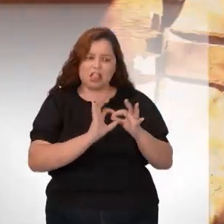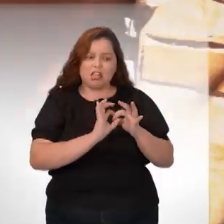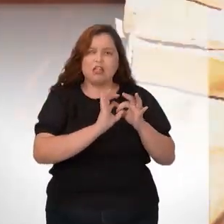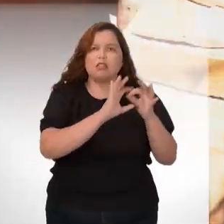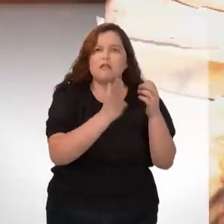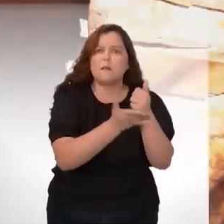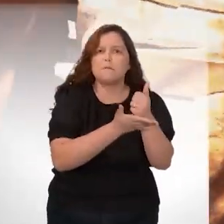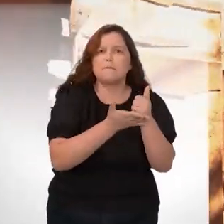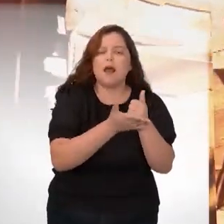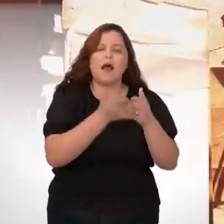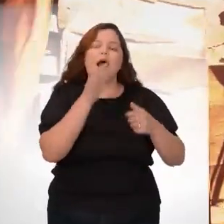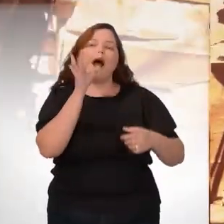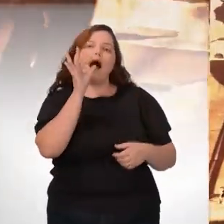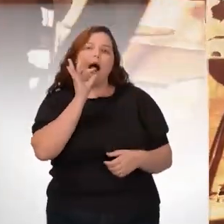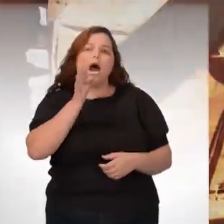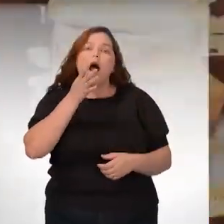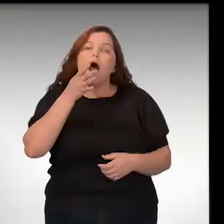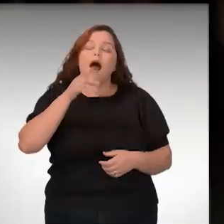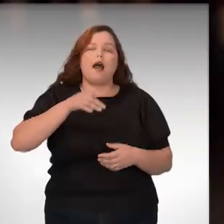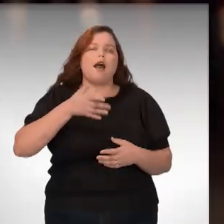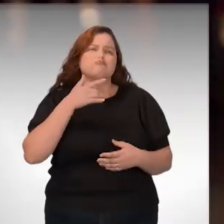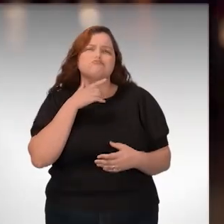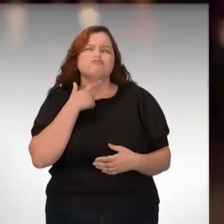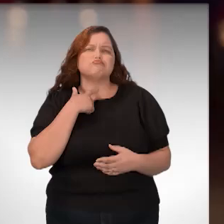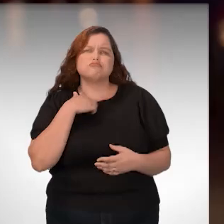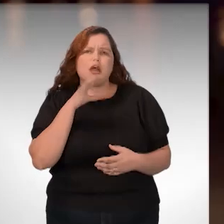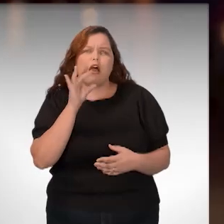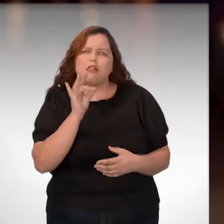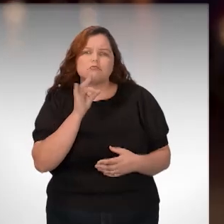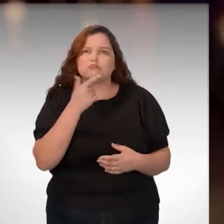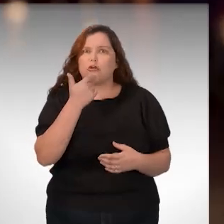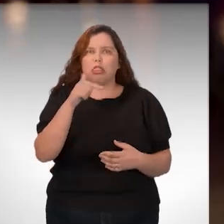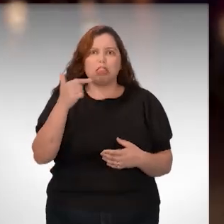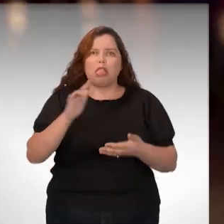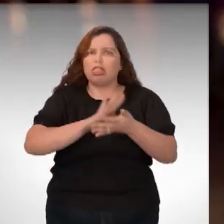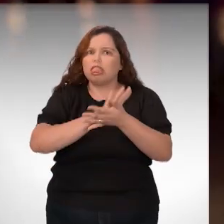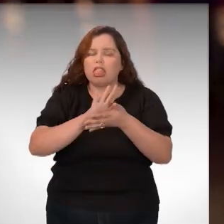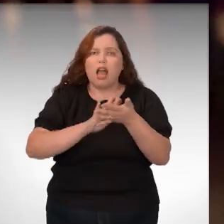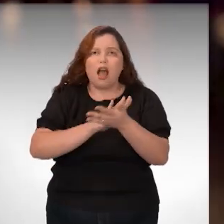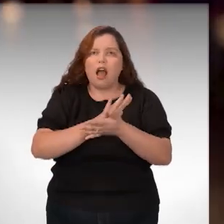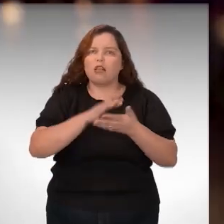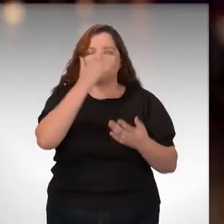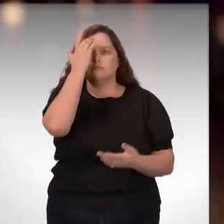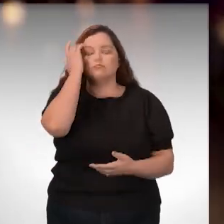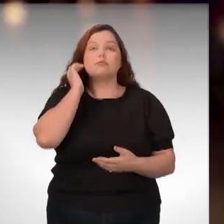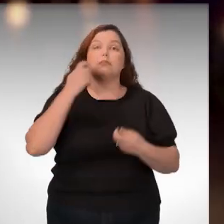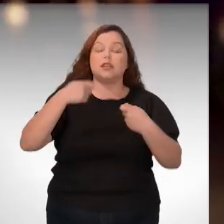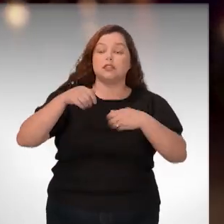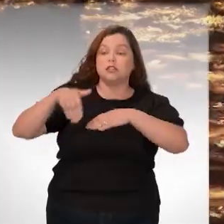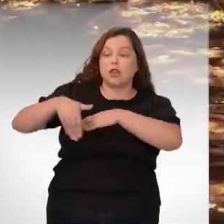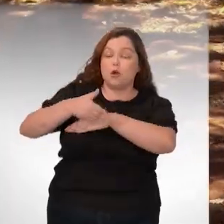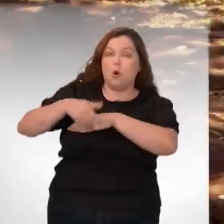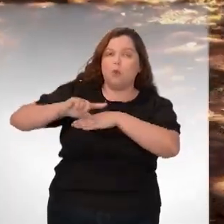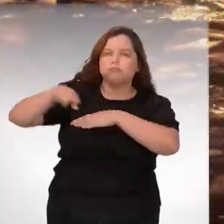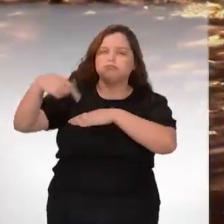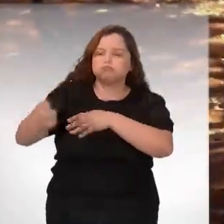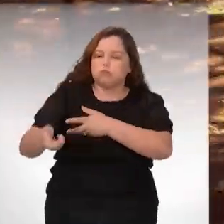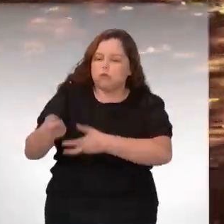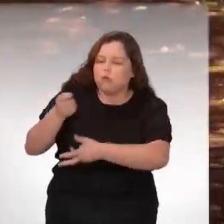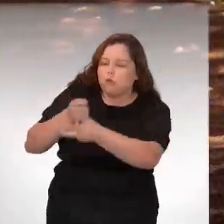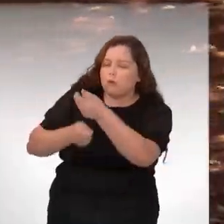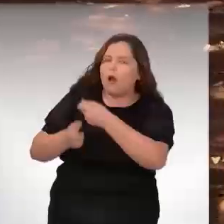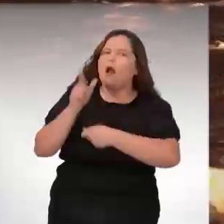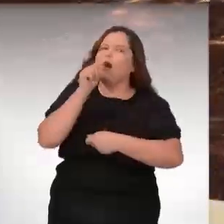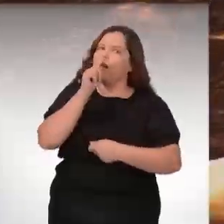direitos básicos, como água tratada encanada. Não, não tem água não. Aqui nós estamos buscando no posto lá na BR. Hoje ele vive